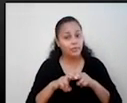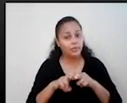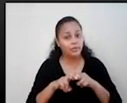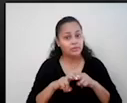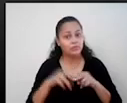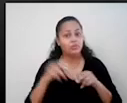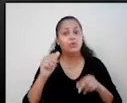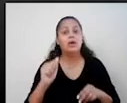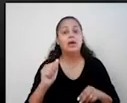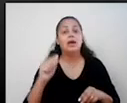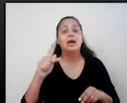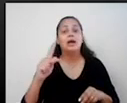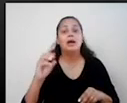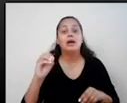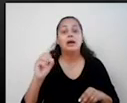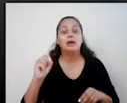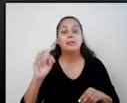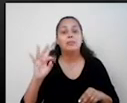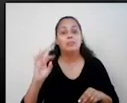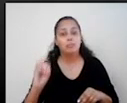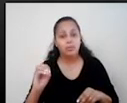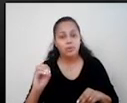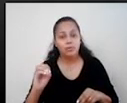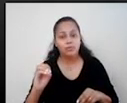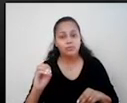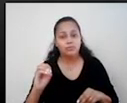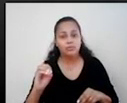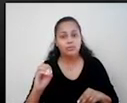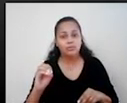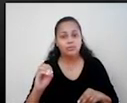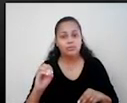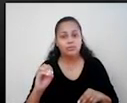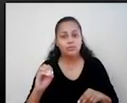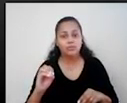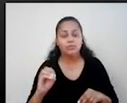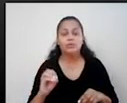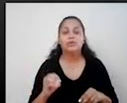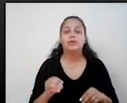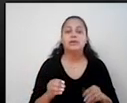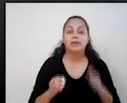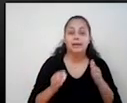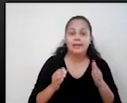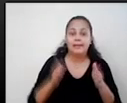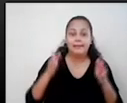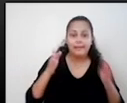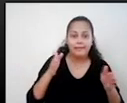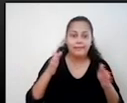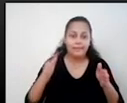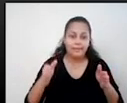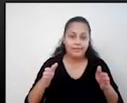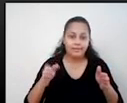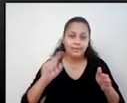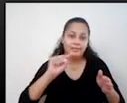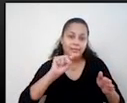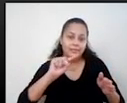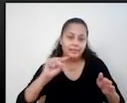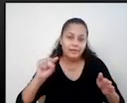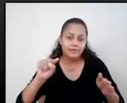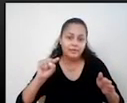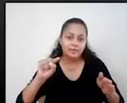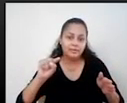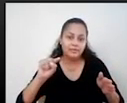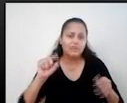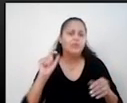meu aposto, tá? Ele está entre dois travessões. E ele é o aposto de